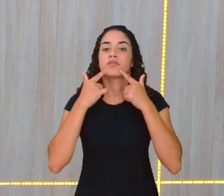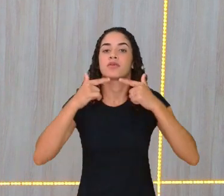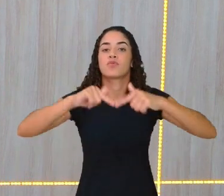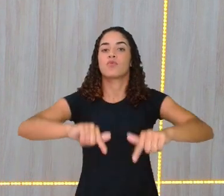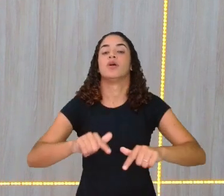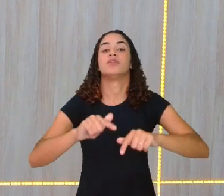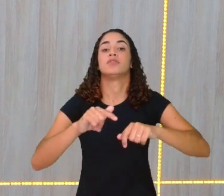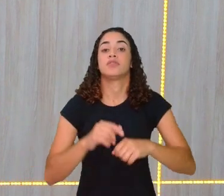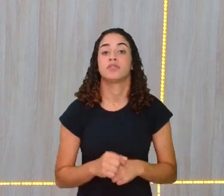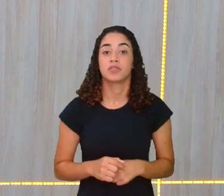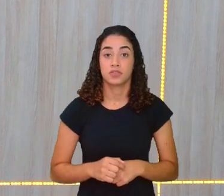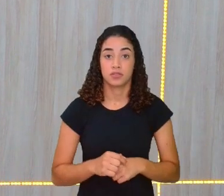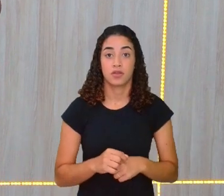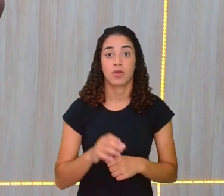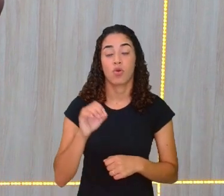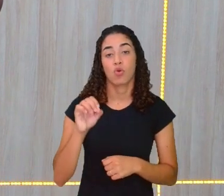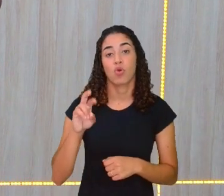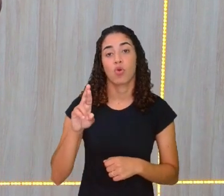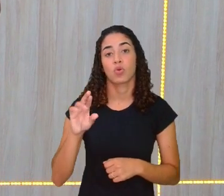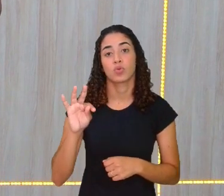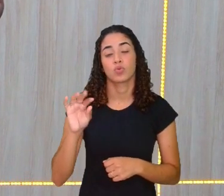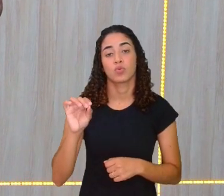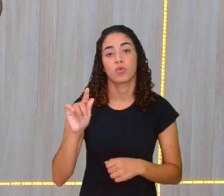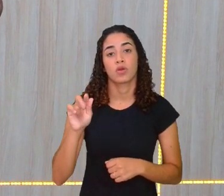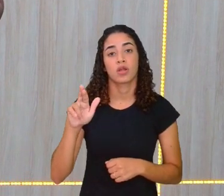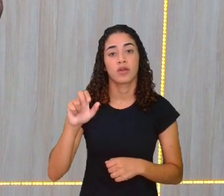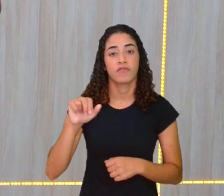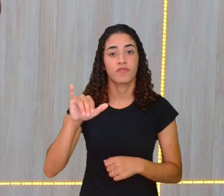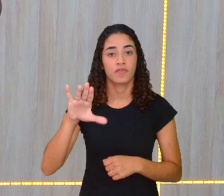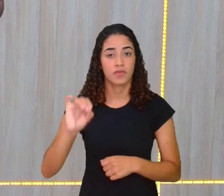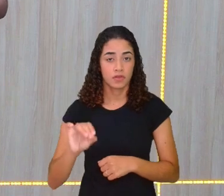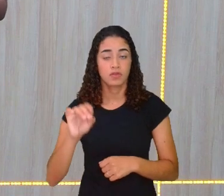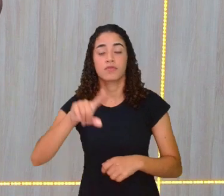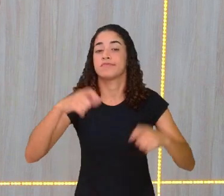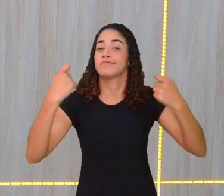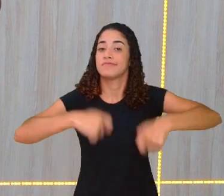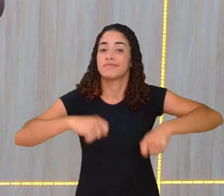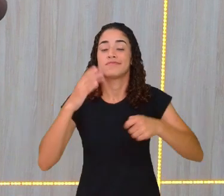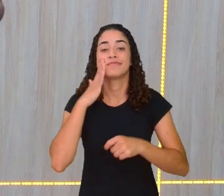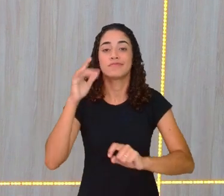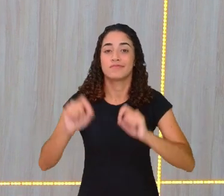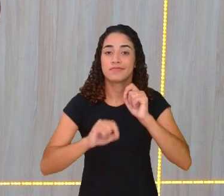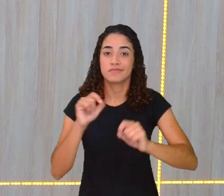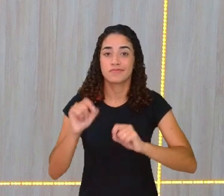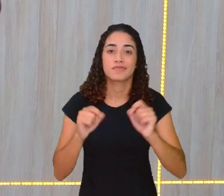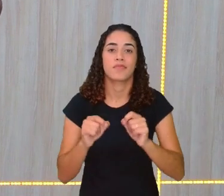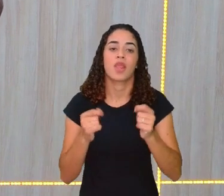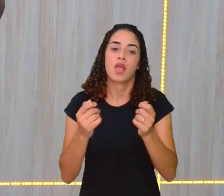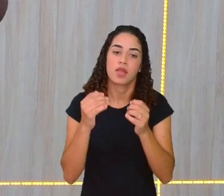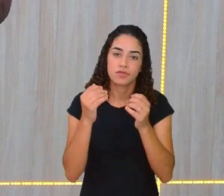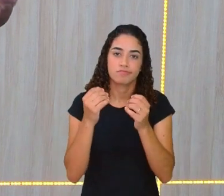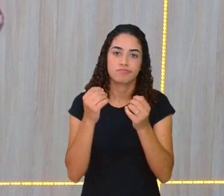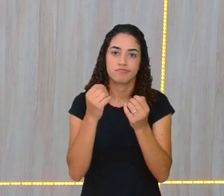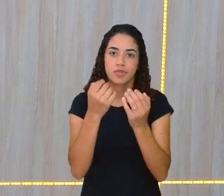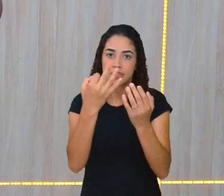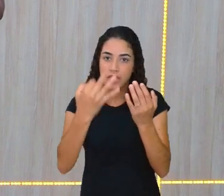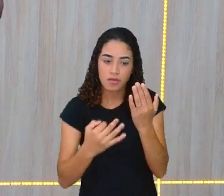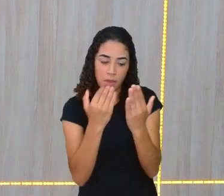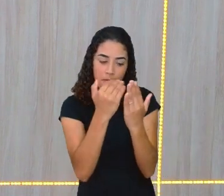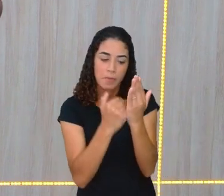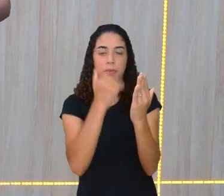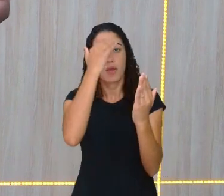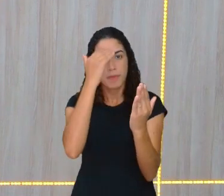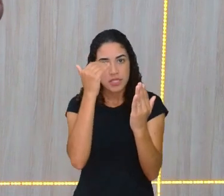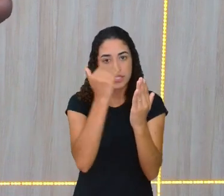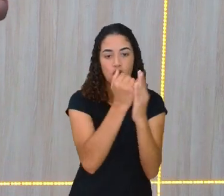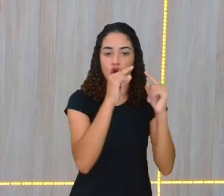linguagem, ou seja, um uso ortográfico desejável, levando em consideração toda a regência correta, toda a concordância